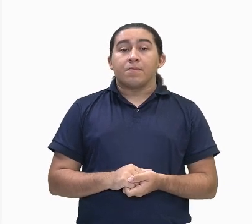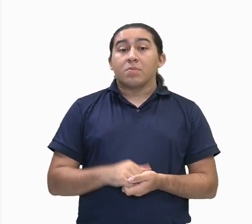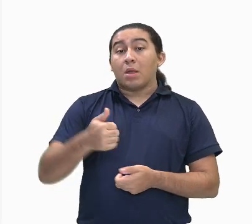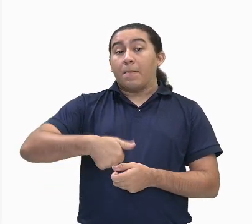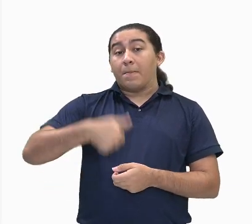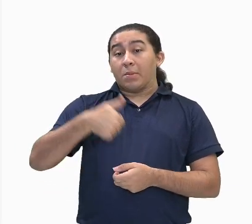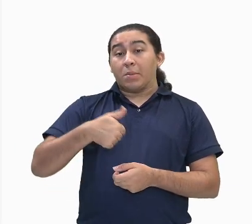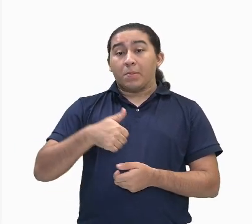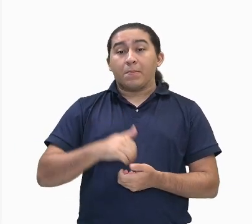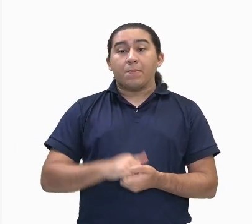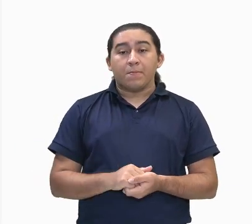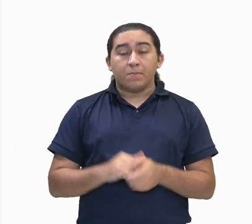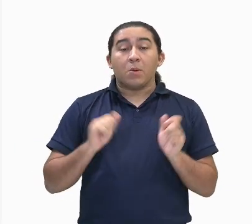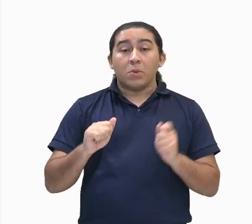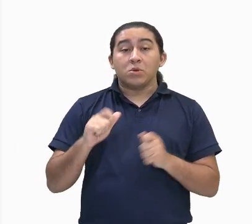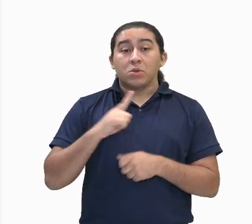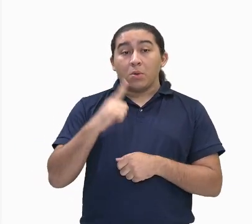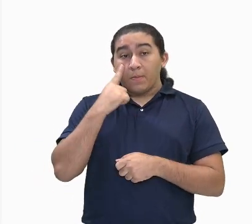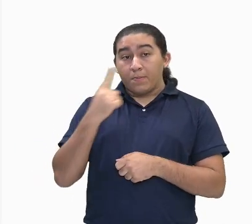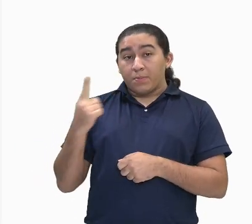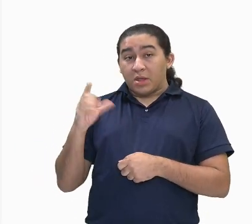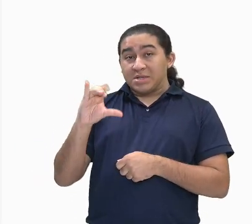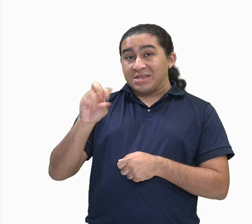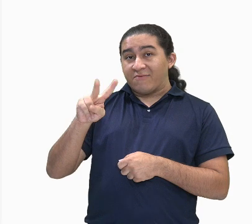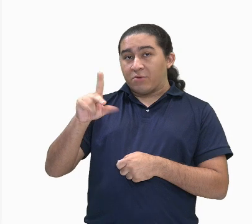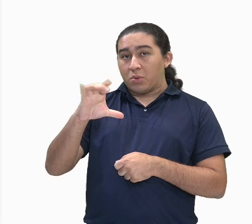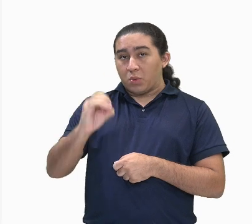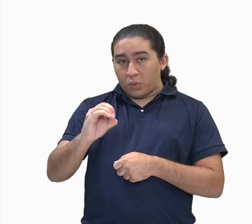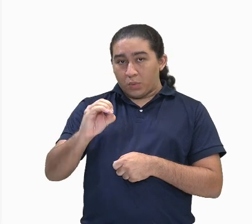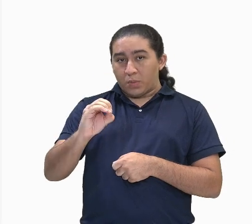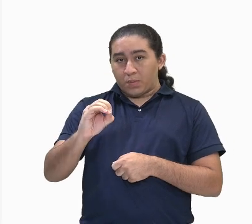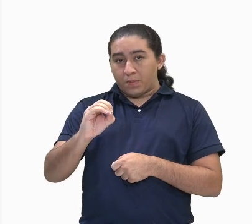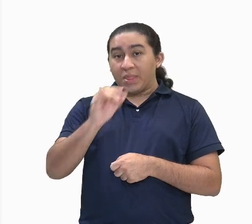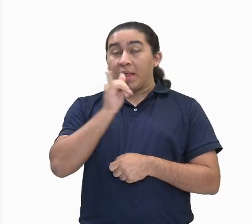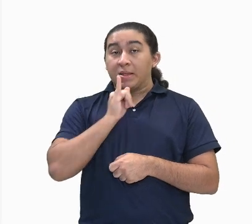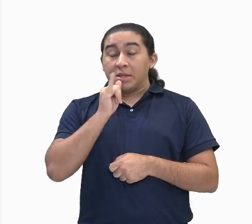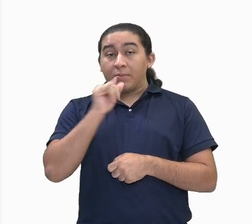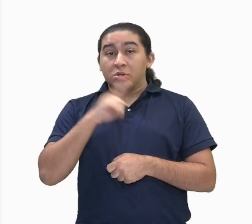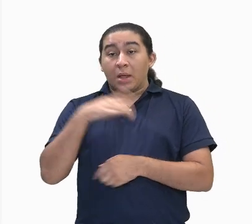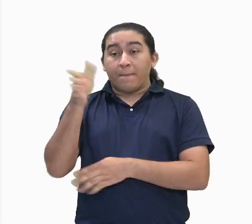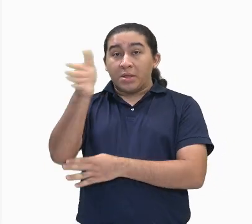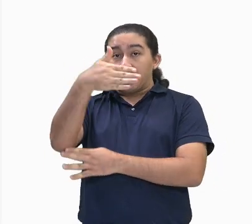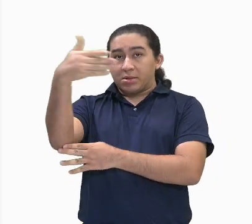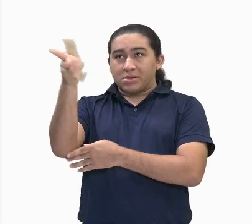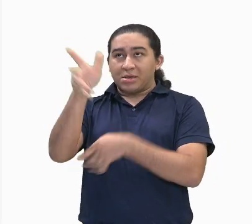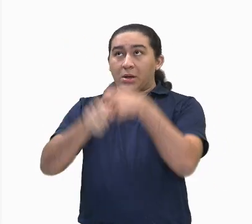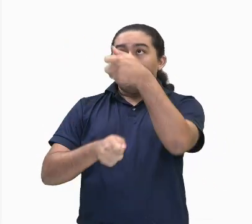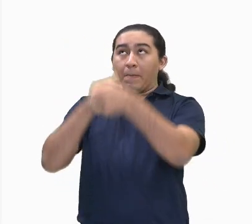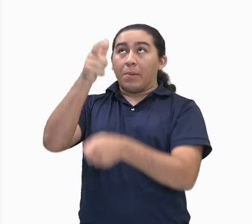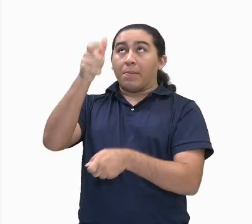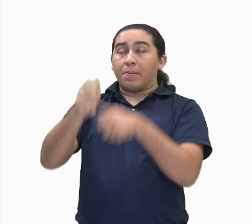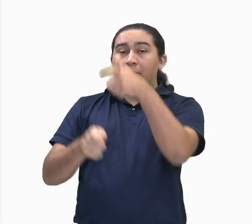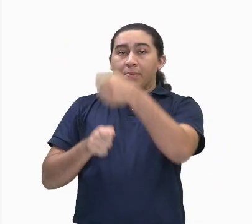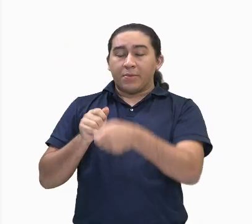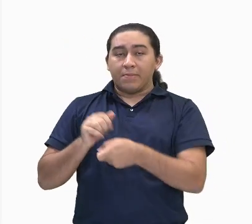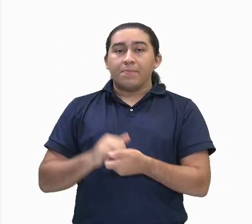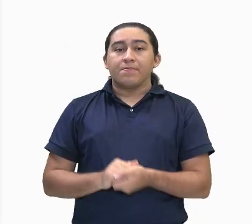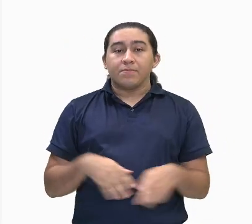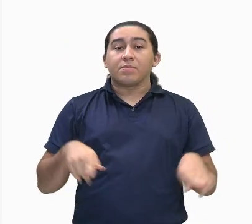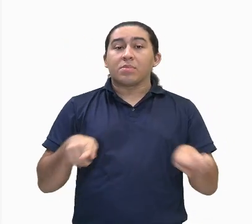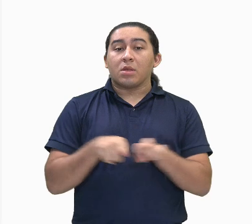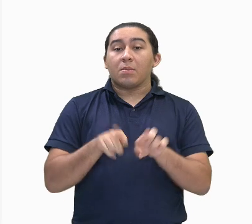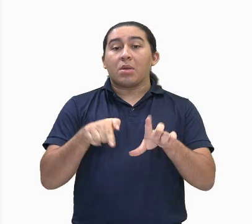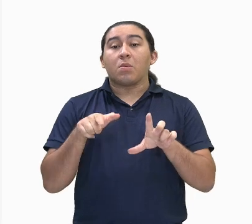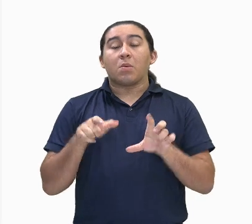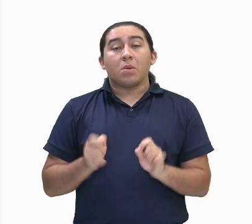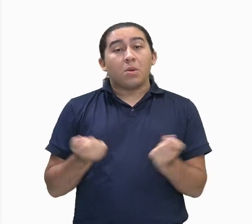lugar, cívicos, como, por exemplo, o hasteamento da bandeira nacional. Os cívicos são os